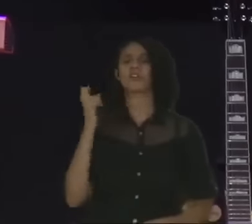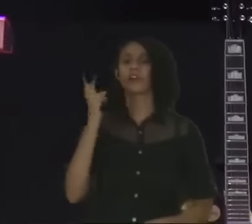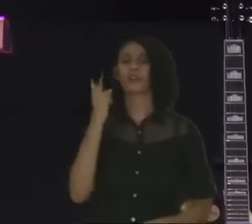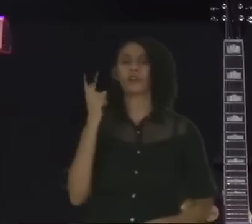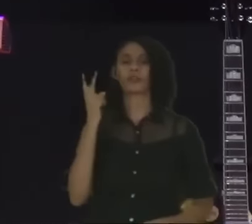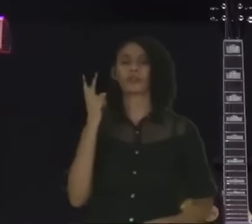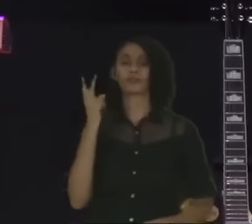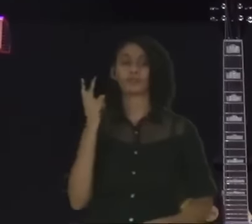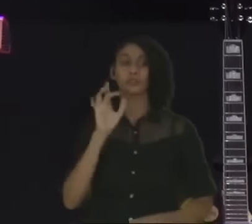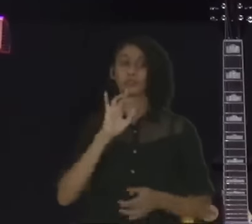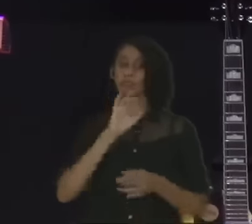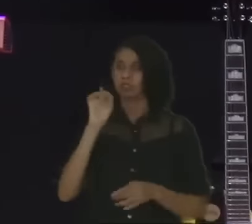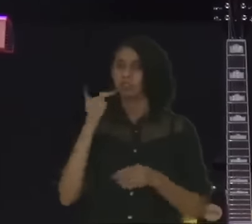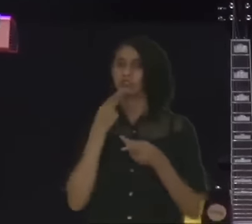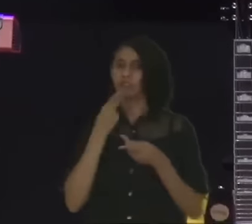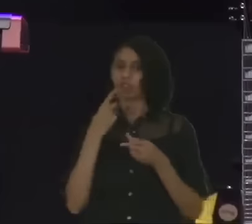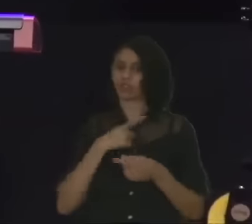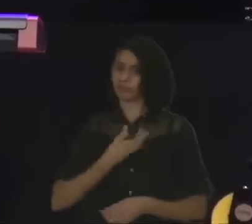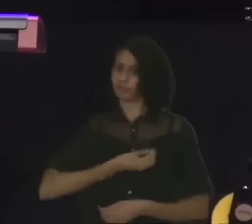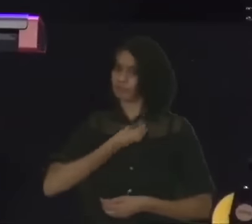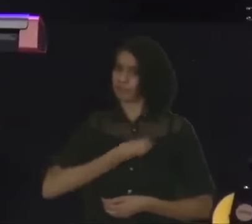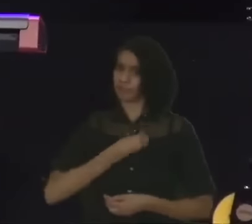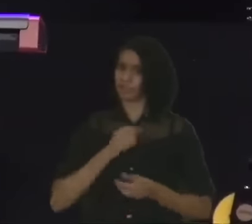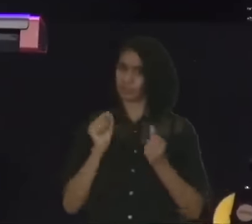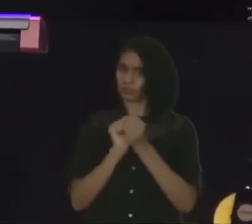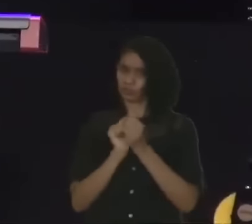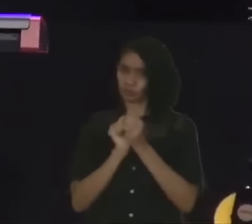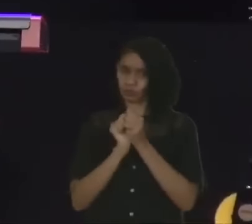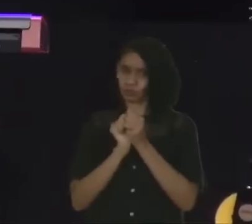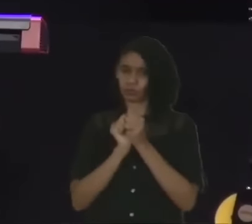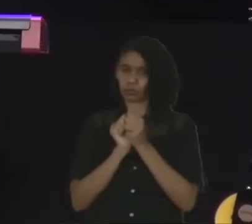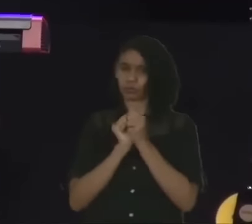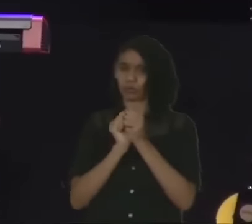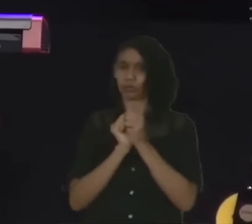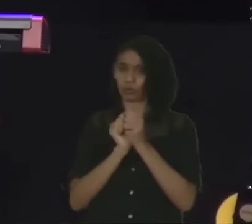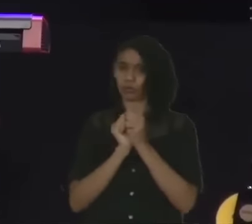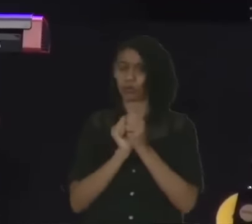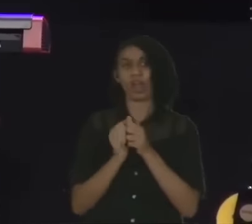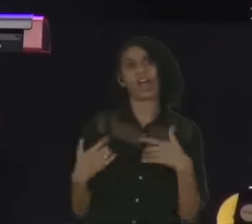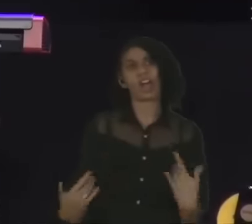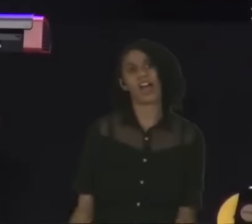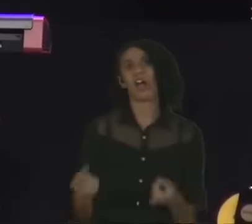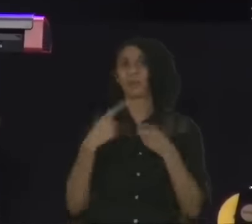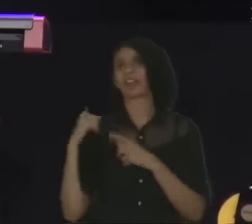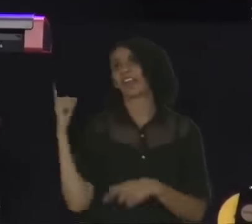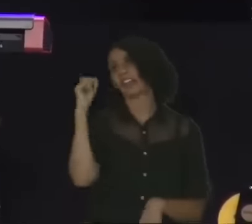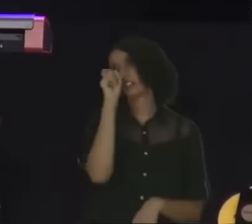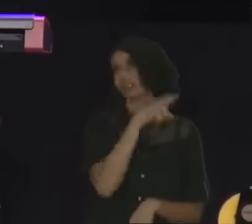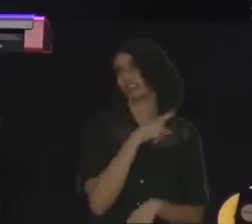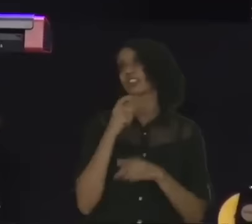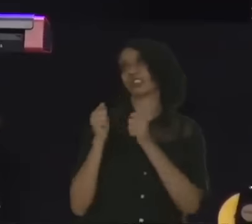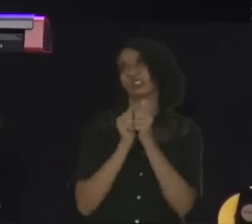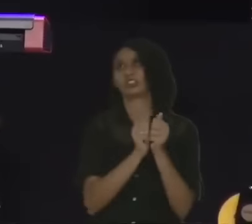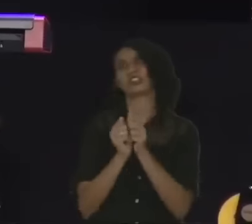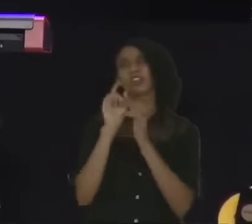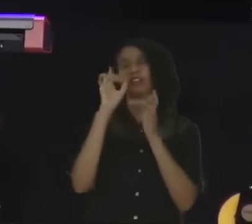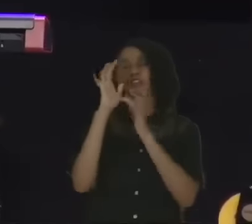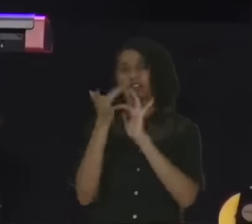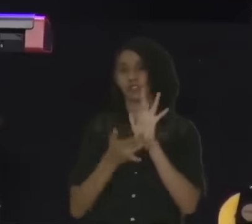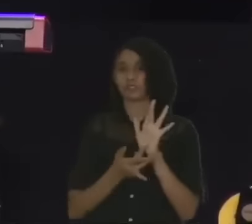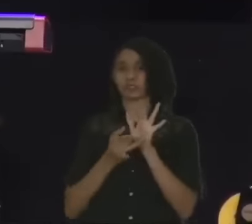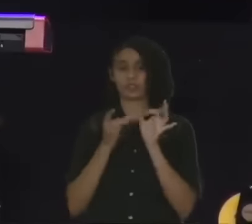ó para você ter vida comigo intimidade comigo eu te peço não é uma decisão mórbida Ah muito difícil seguir Jesus tem que negar a cruz